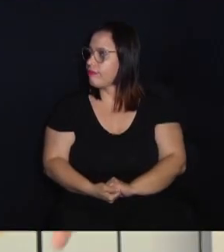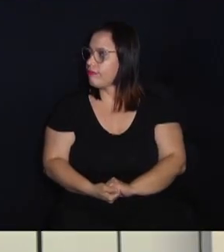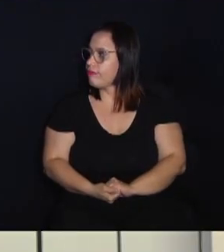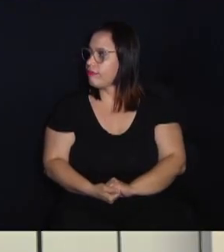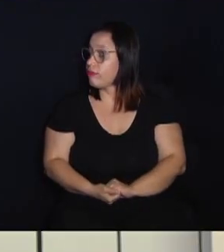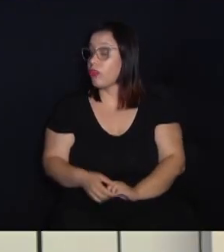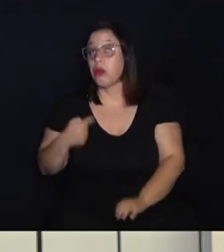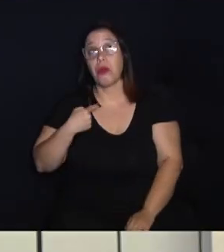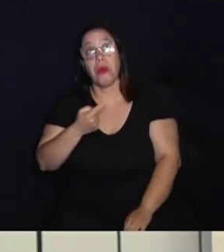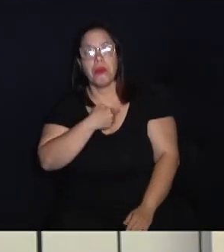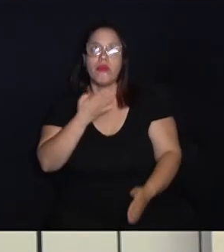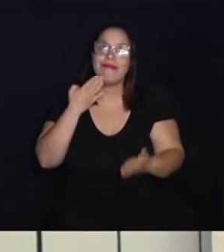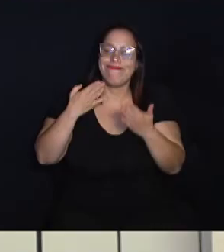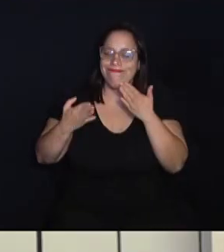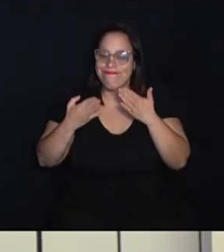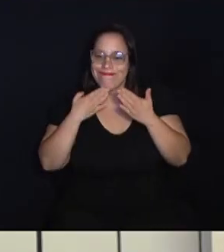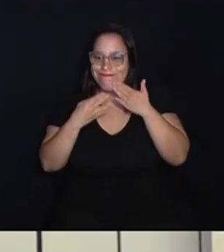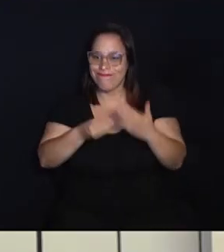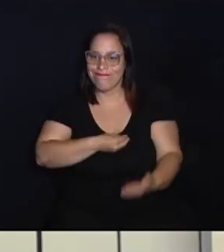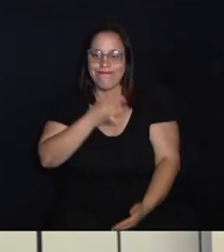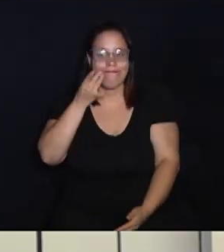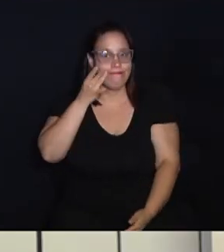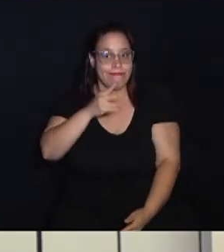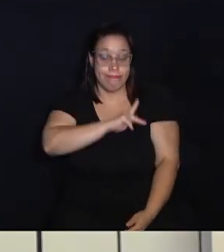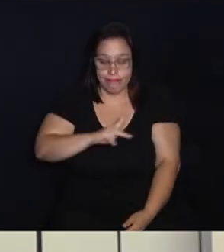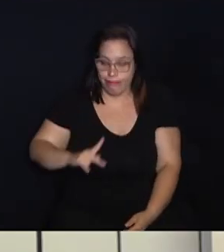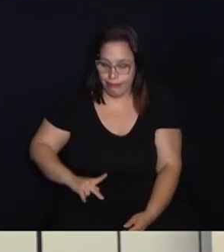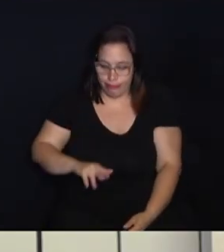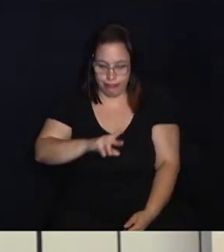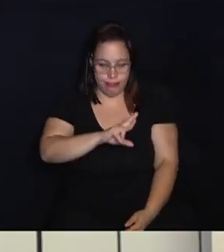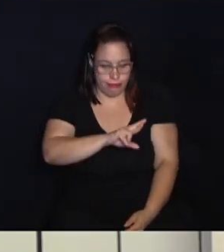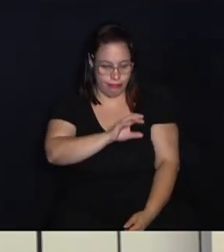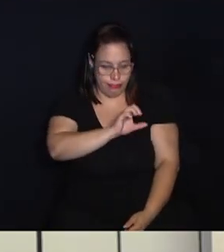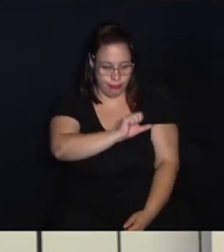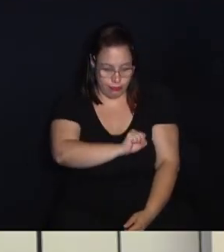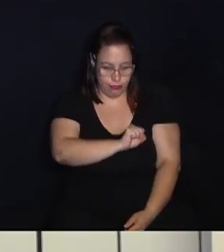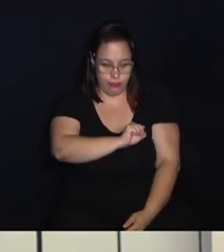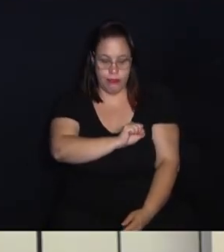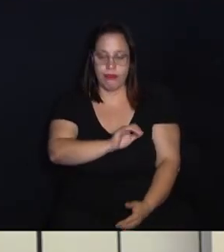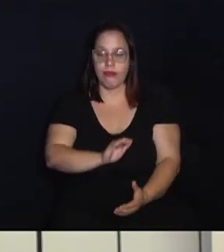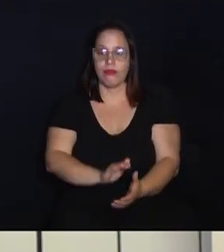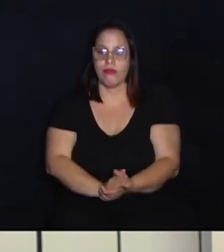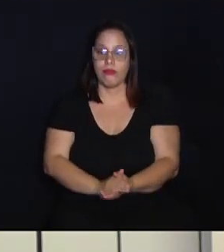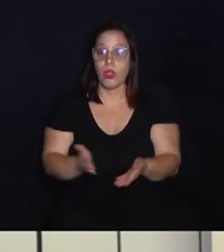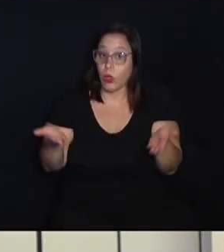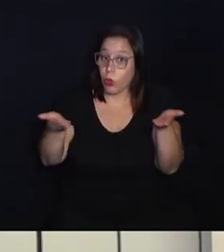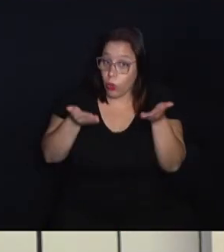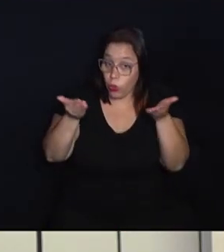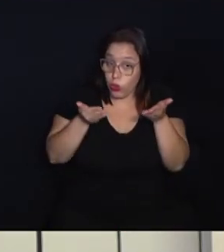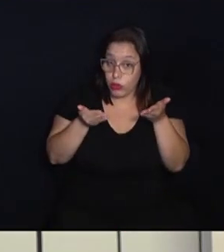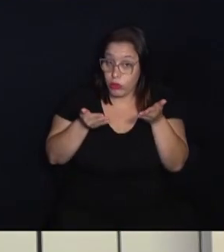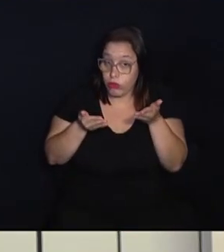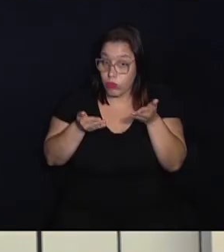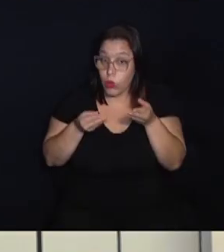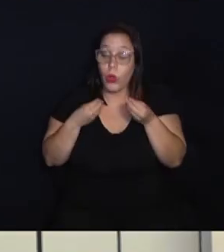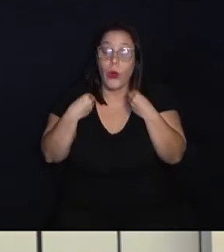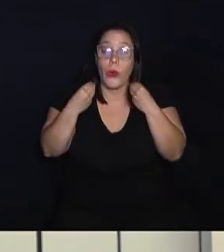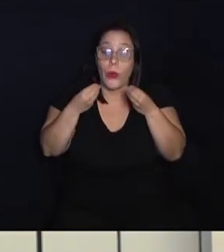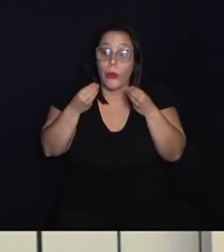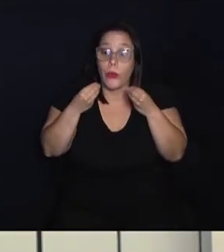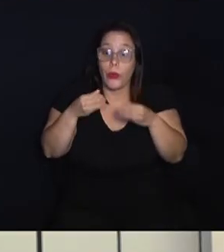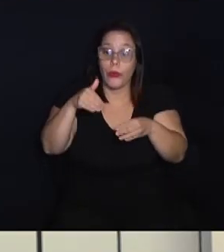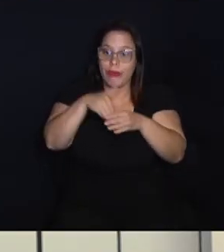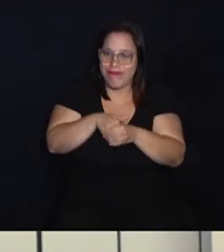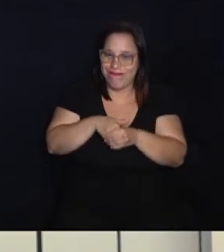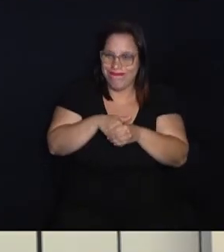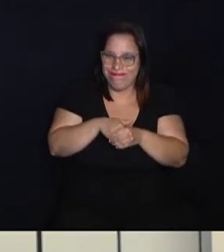Nós já conversamos ao vivo com o presidente da Câmara, o vereador Luiz Rossini, e agora a gente conta como foi a eleição